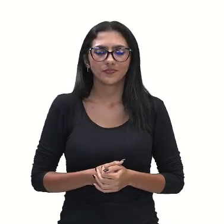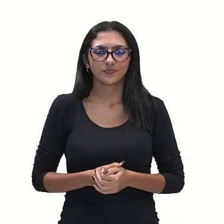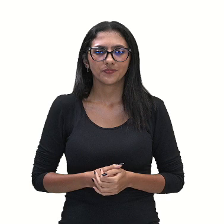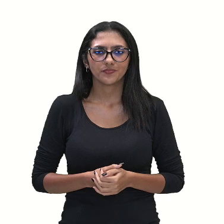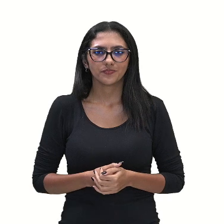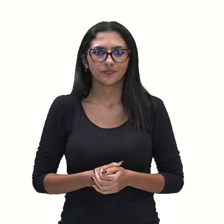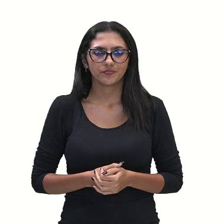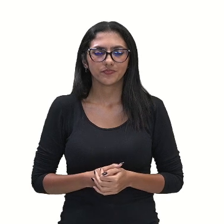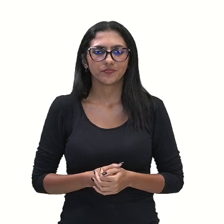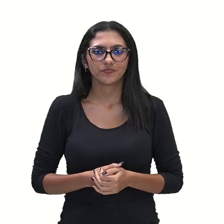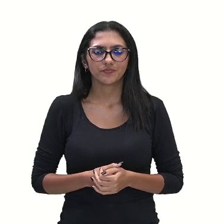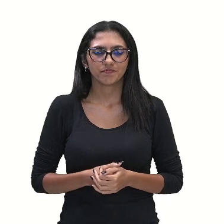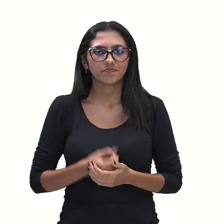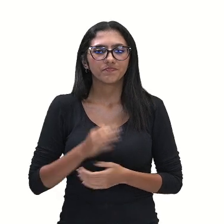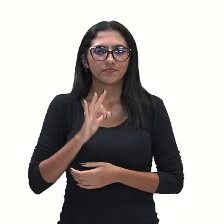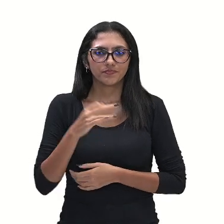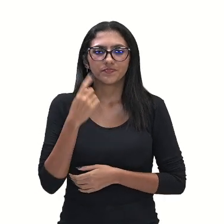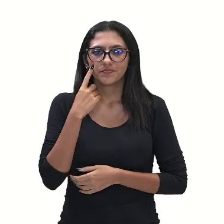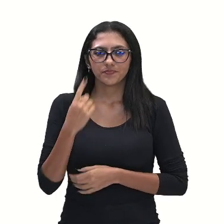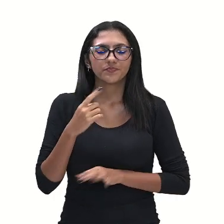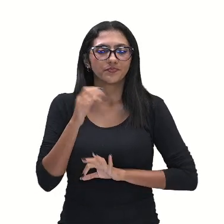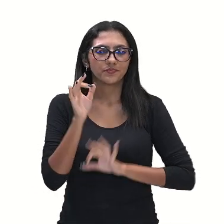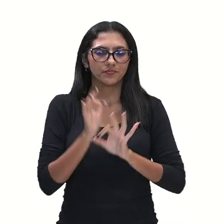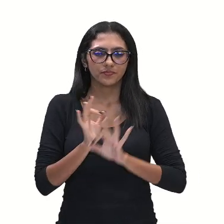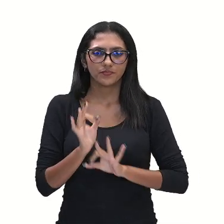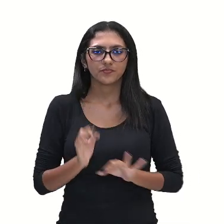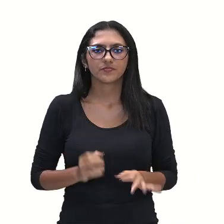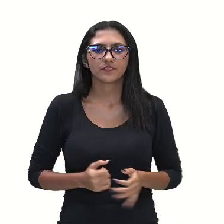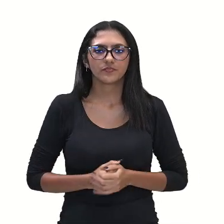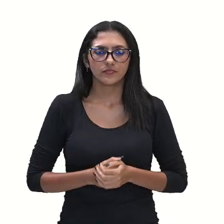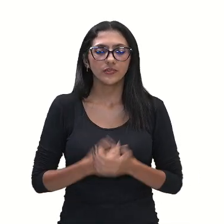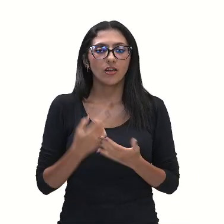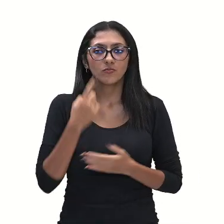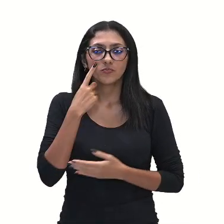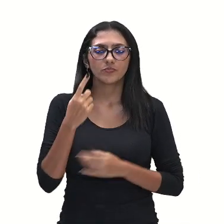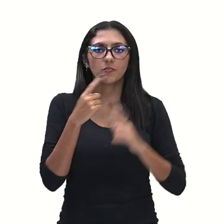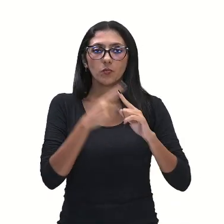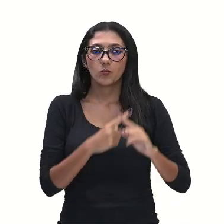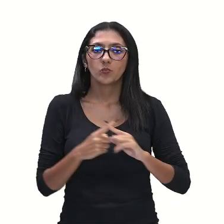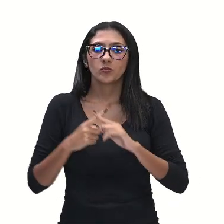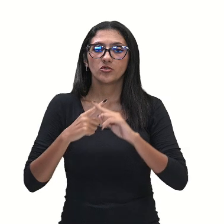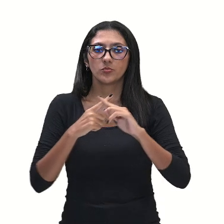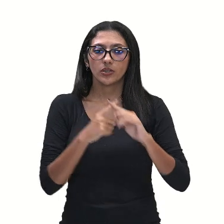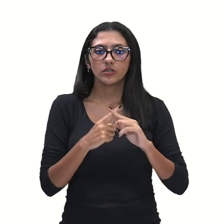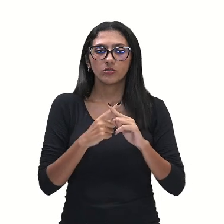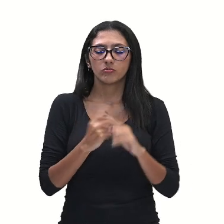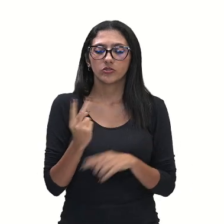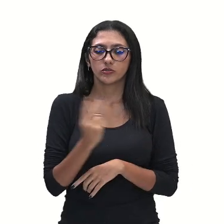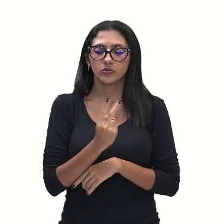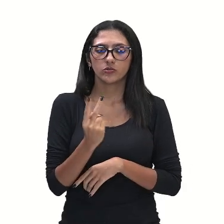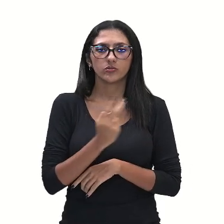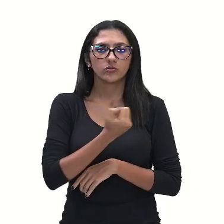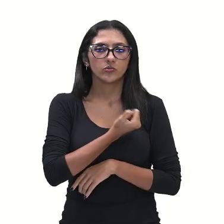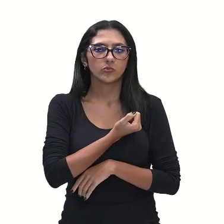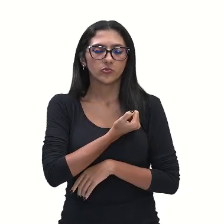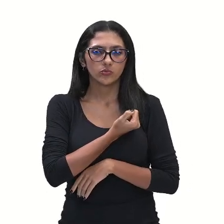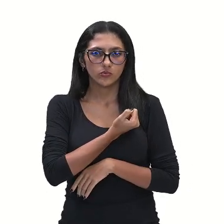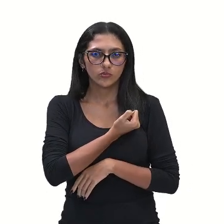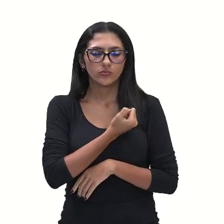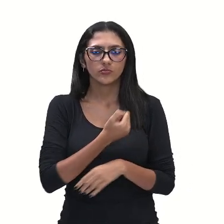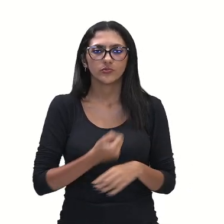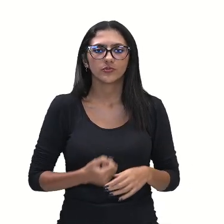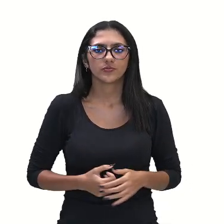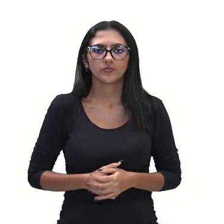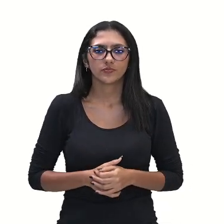Por 3,14. E aí, ao multiplicarmos esse resultado por